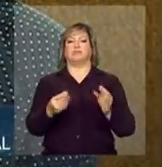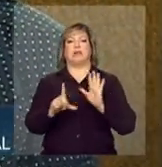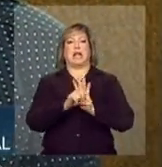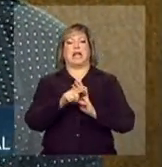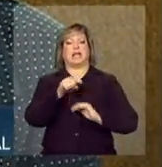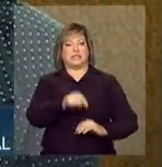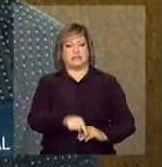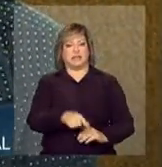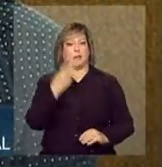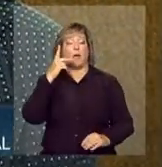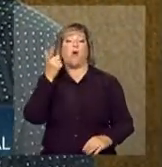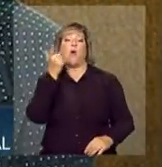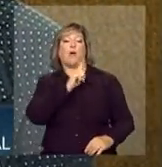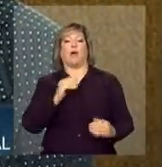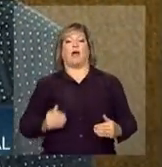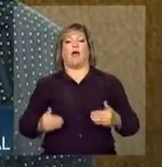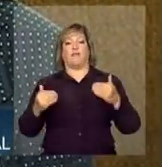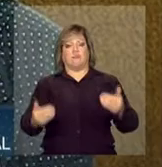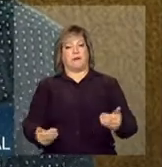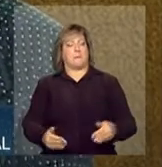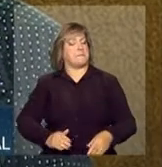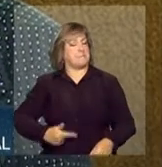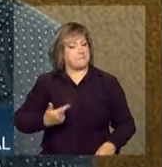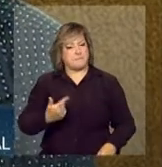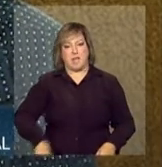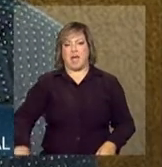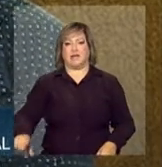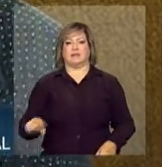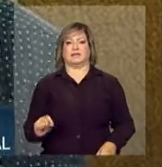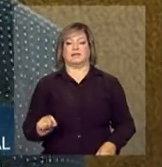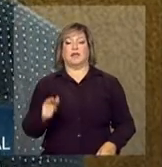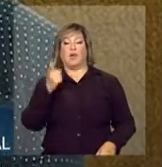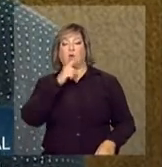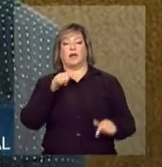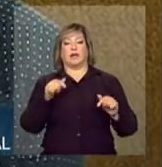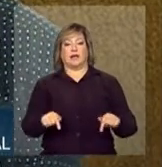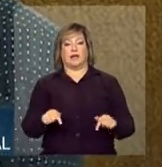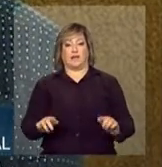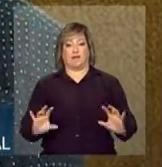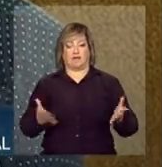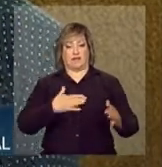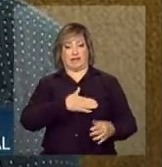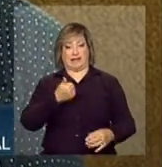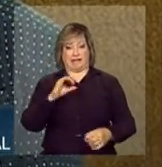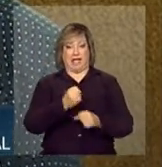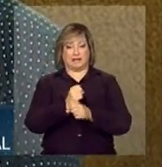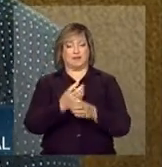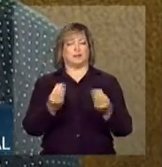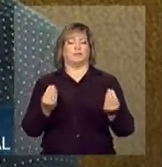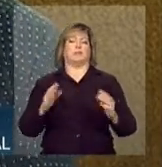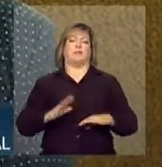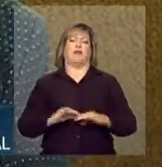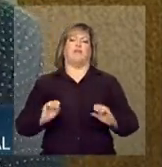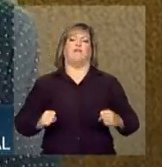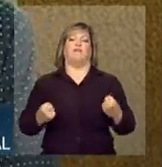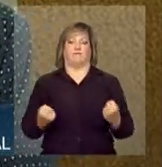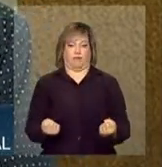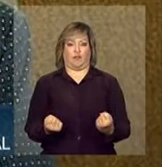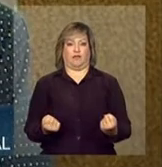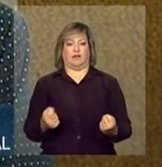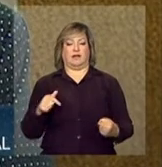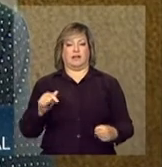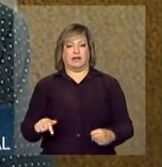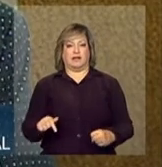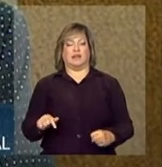legislação para conseguir avançar mais ainda e sai dessa comemoração dos 10 anos muito mais fortalecido, e a agenda